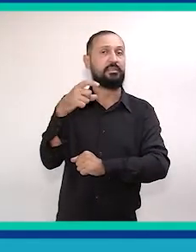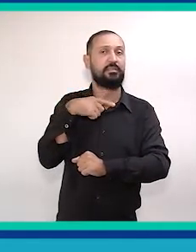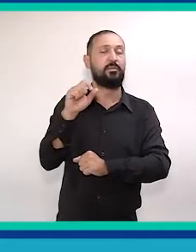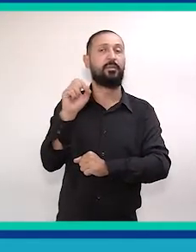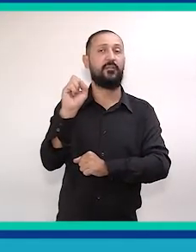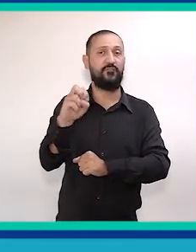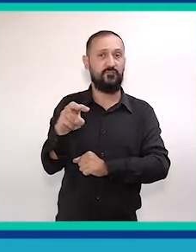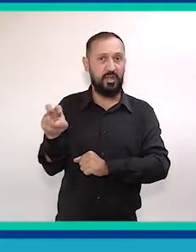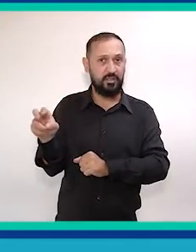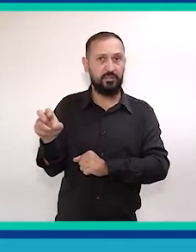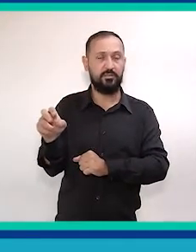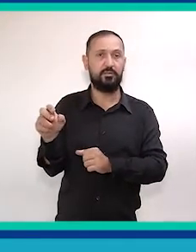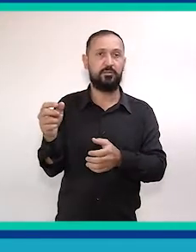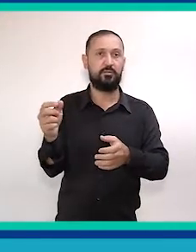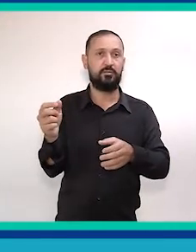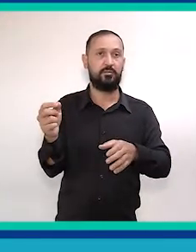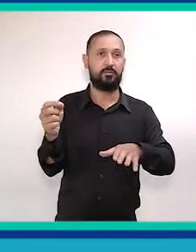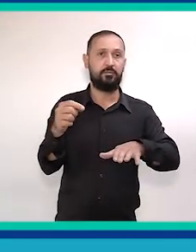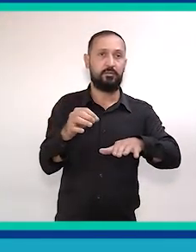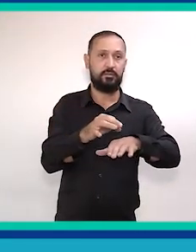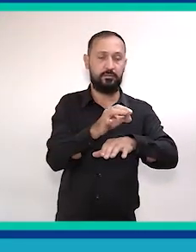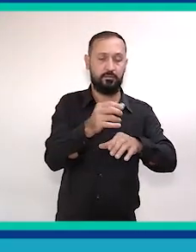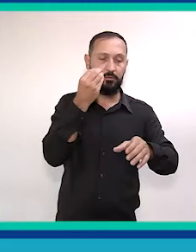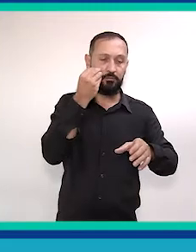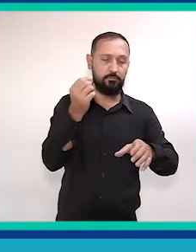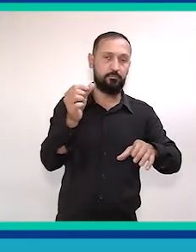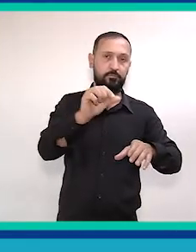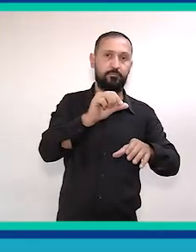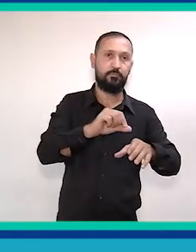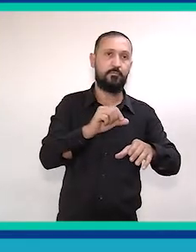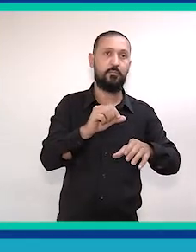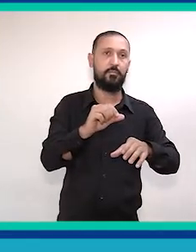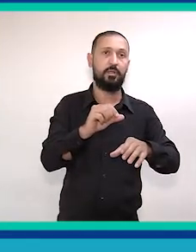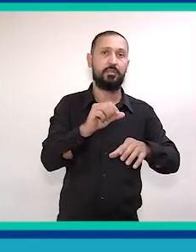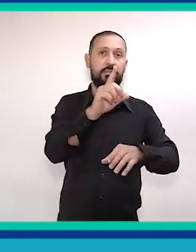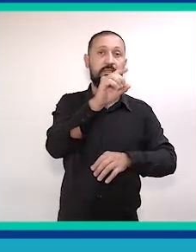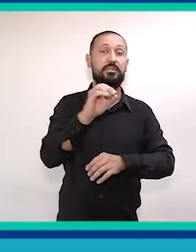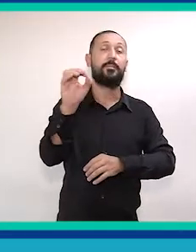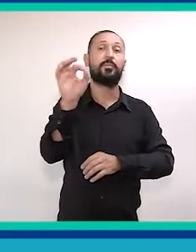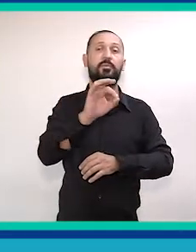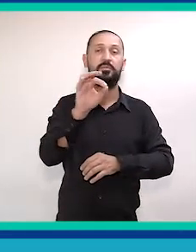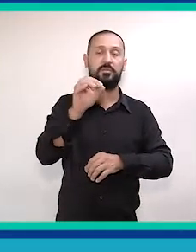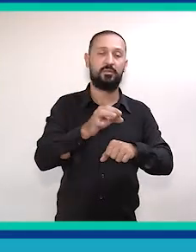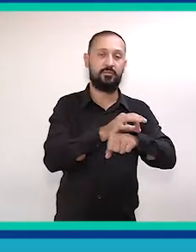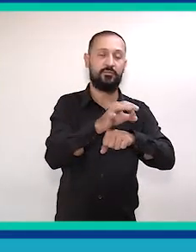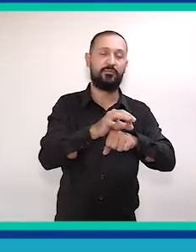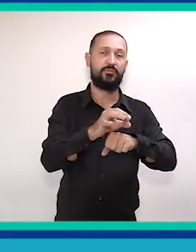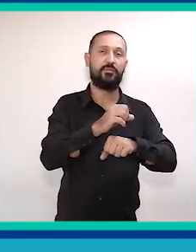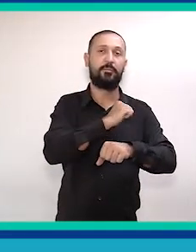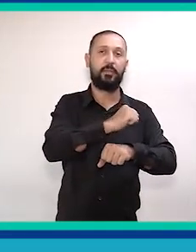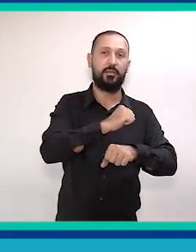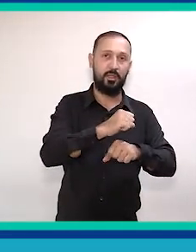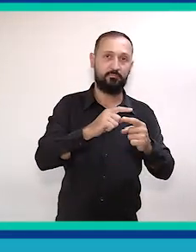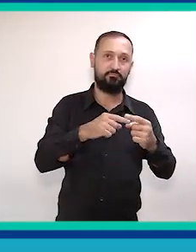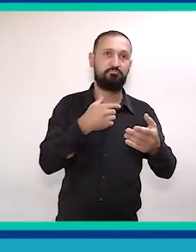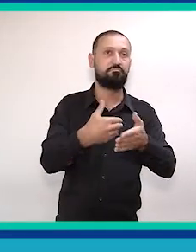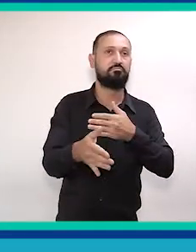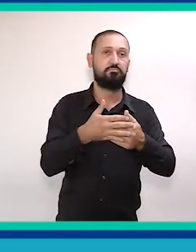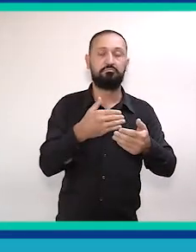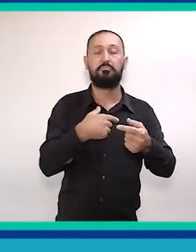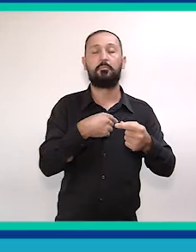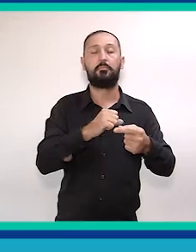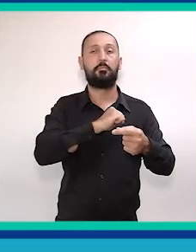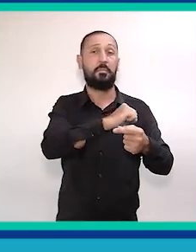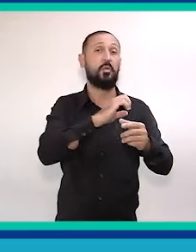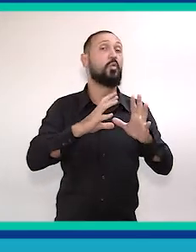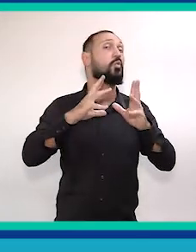com certeza, se eu pegar o veneno bruto e colocar ele nesse mesmo teste, ele vai matar 100% das células. Só que vai matar 100% das